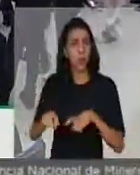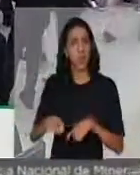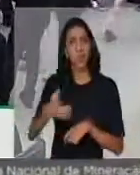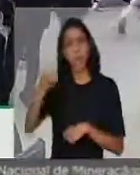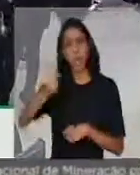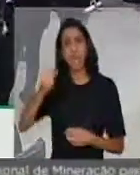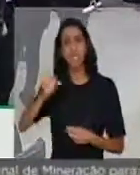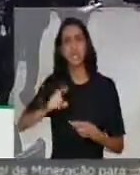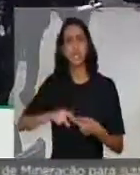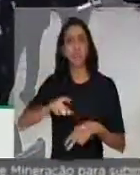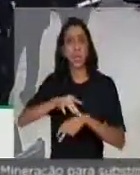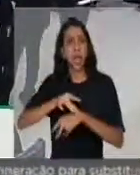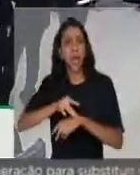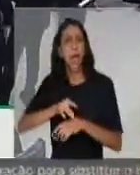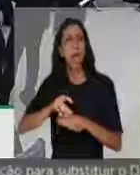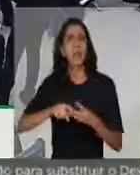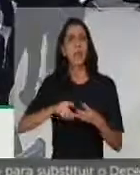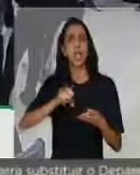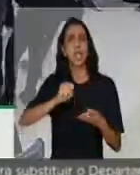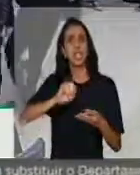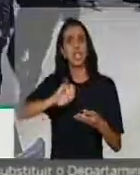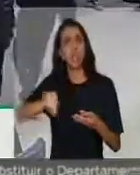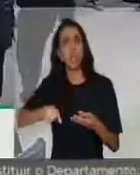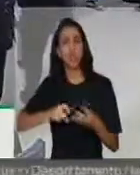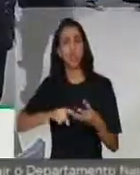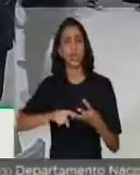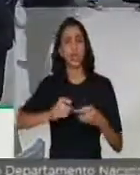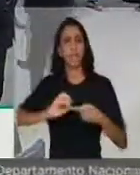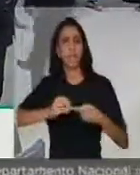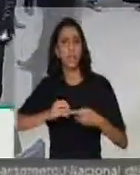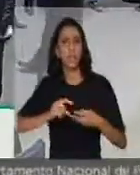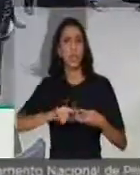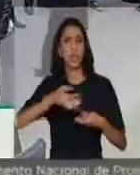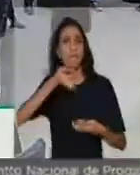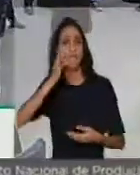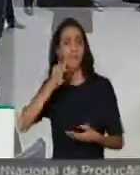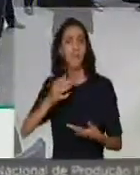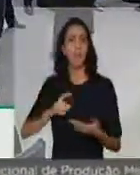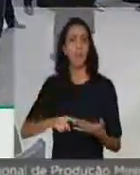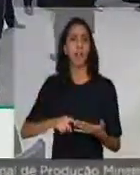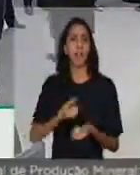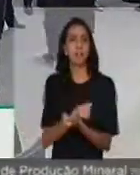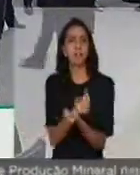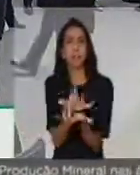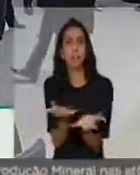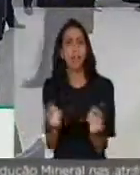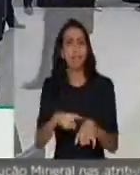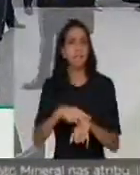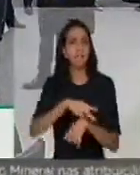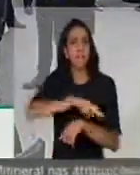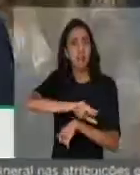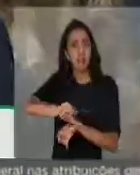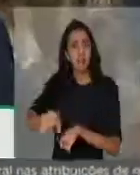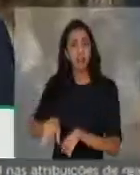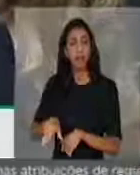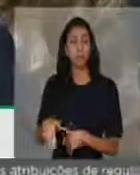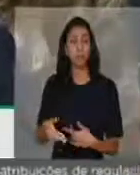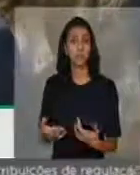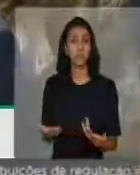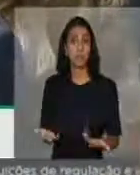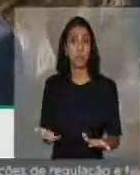leite, de carne, de soja, de feijão, de café, de hortifruti de canjeiros,